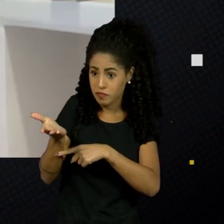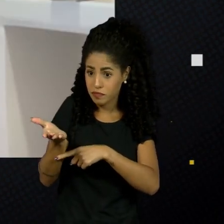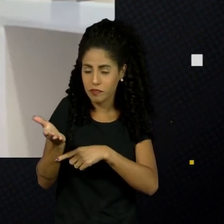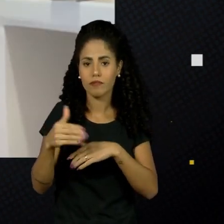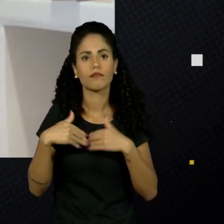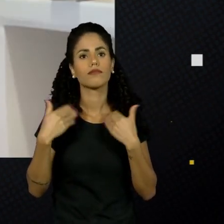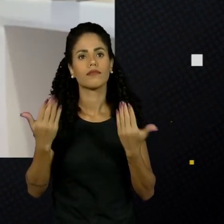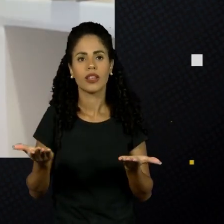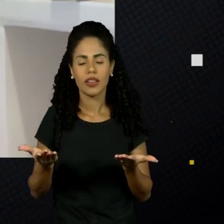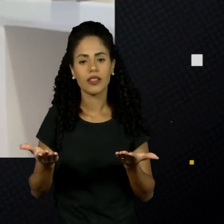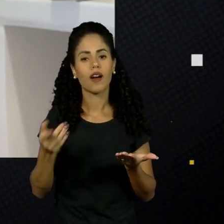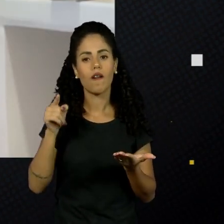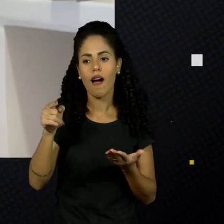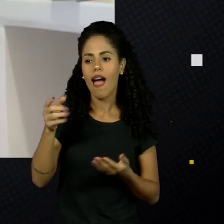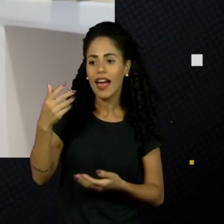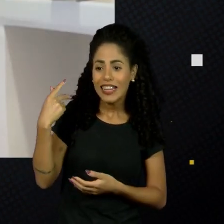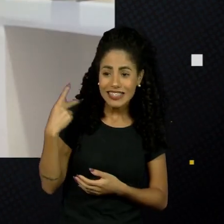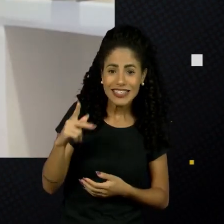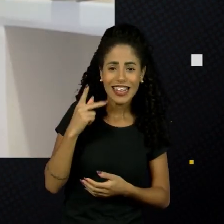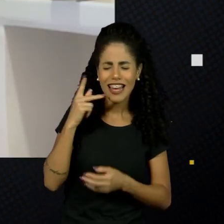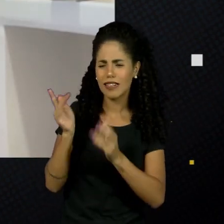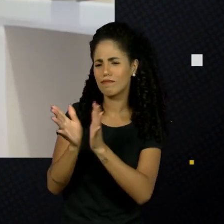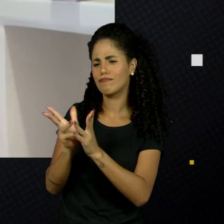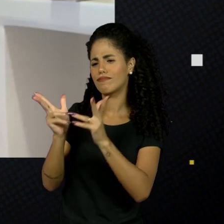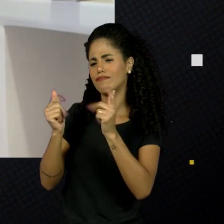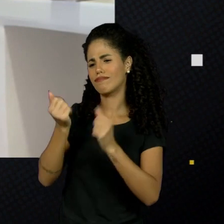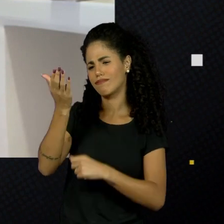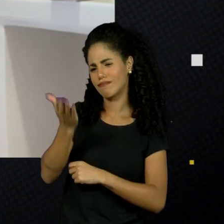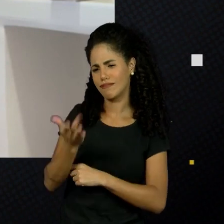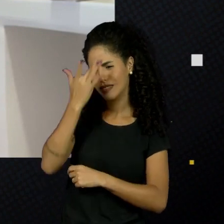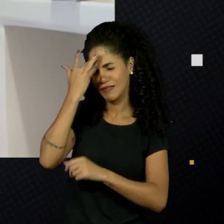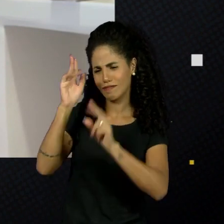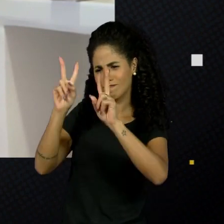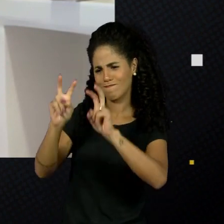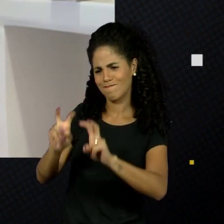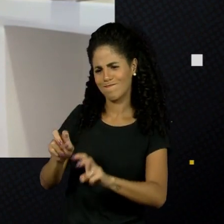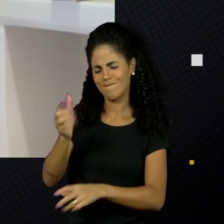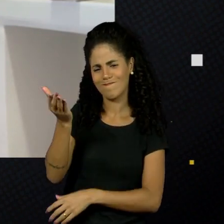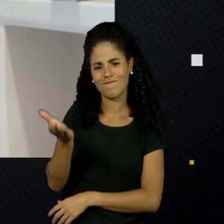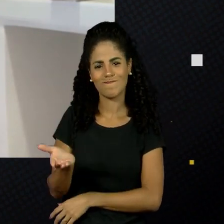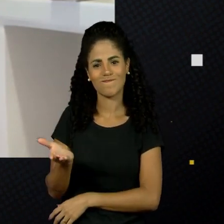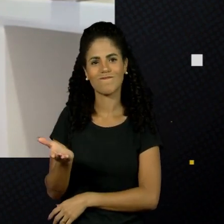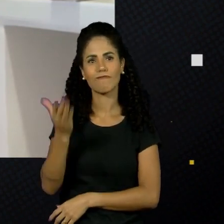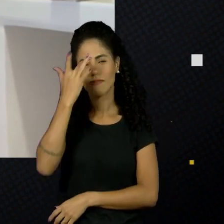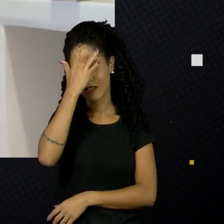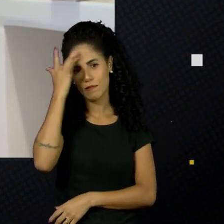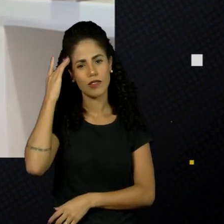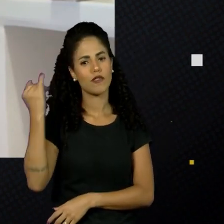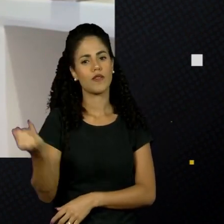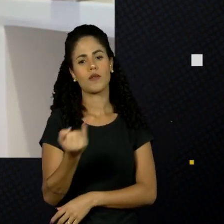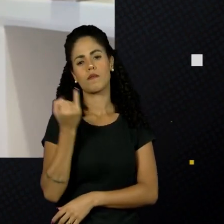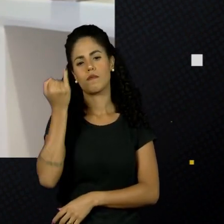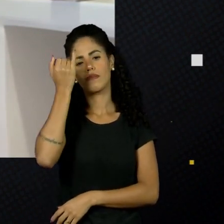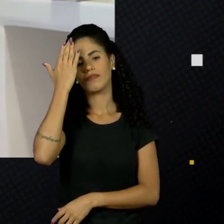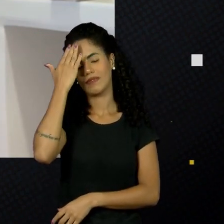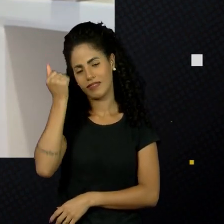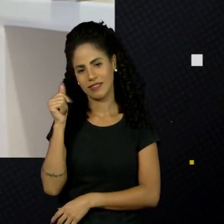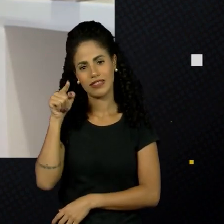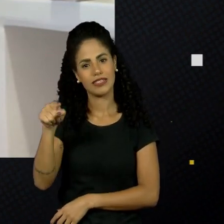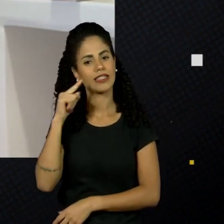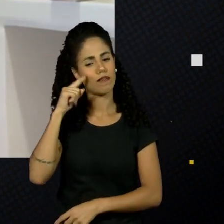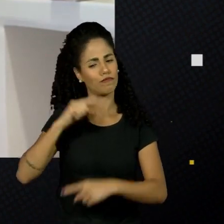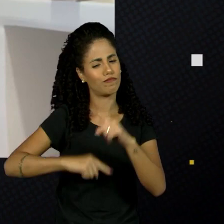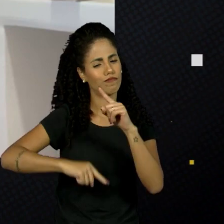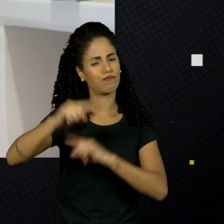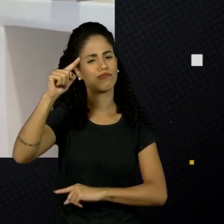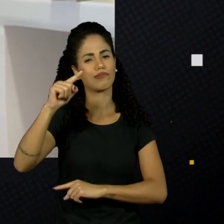tá aí, o espírito, a grandeza, né, do espírito de Badi é essencial e ela supera tudo. É